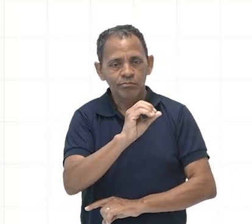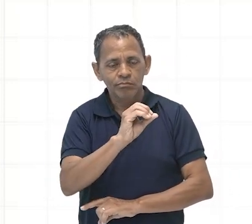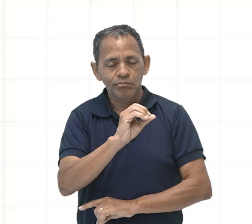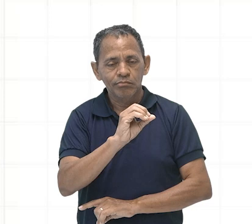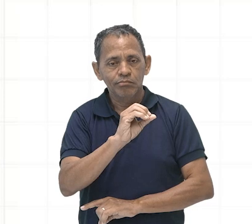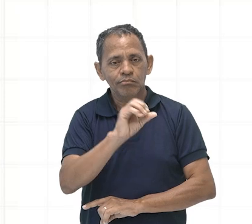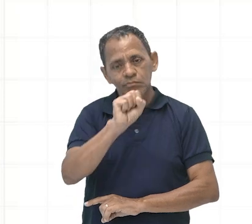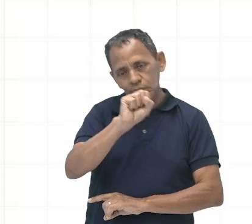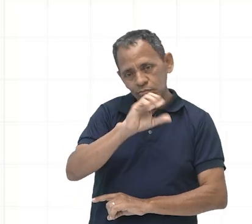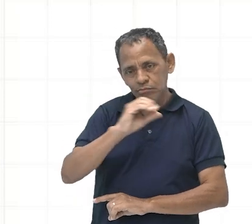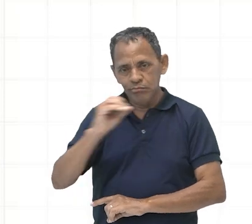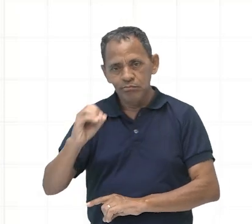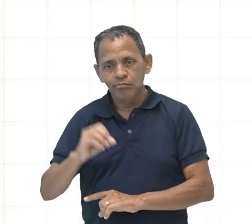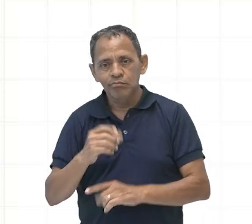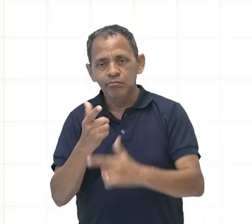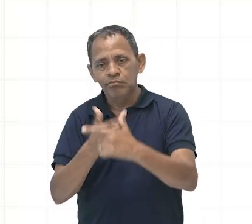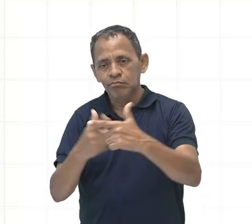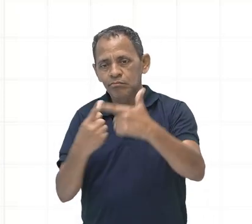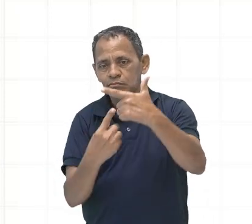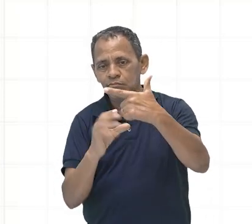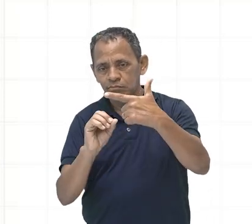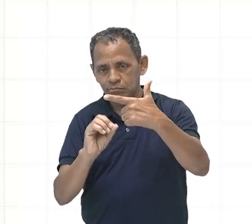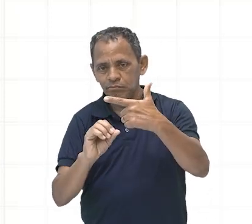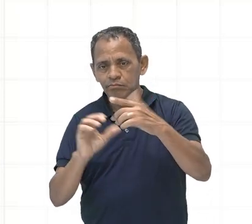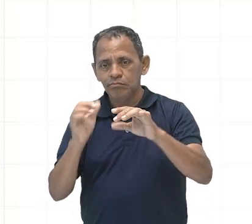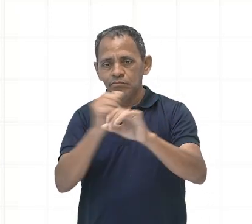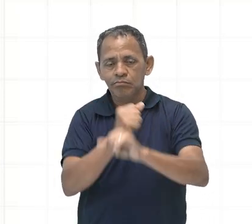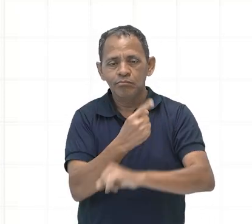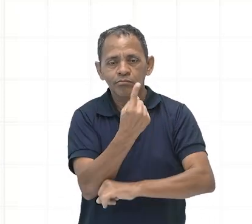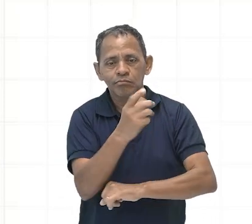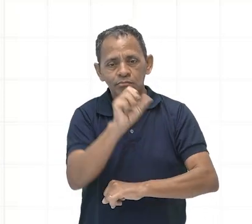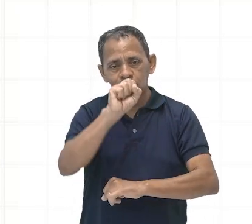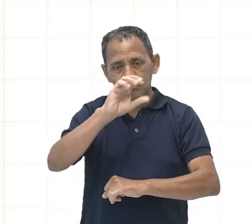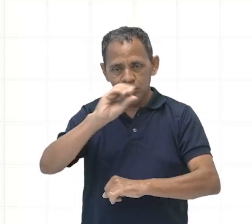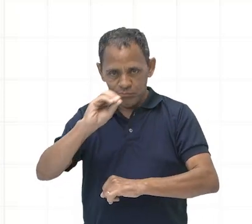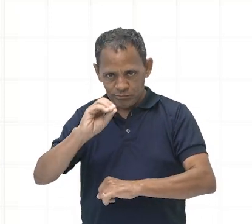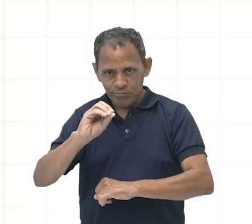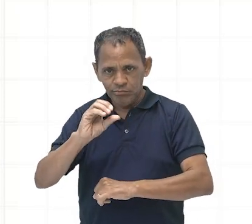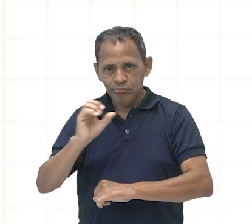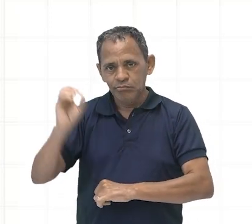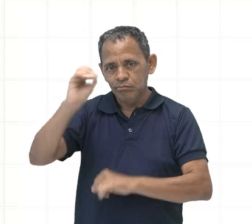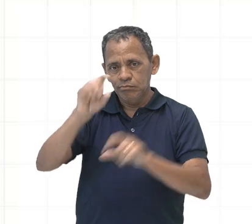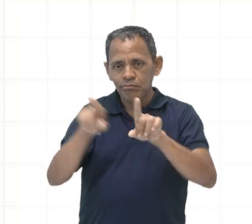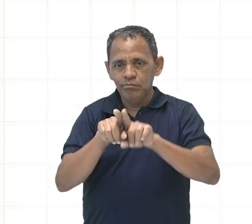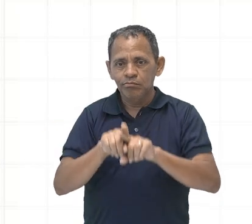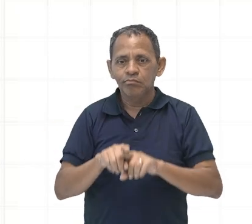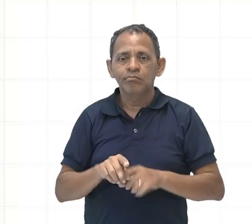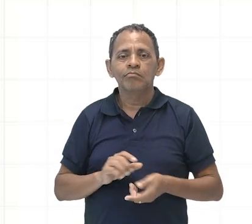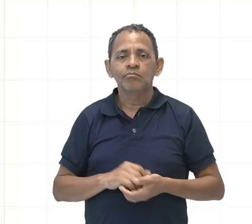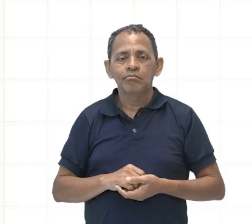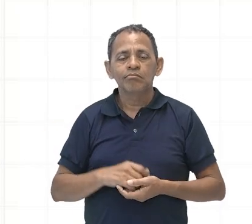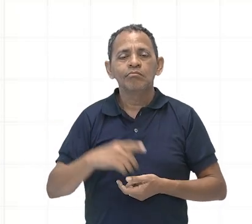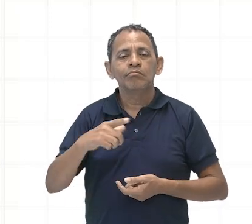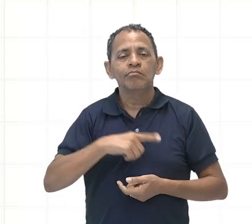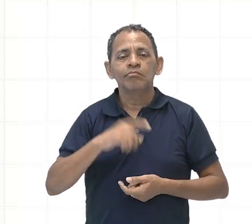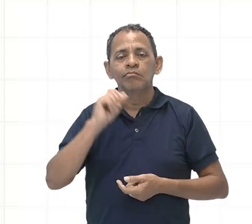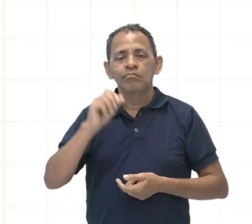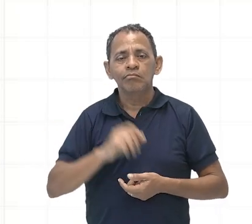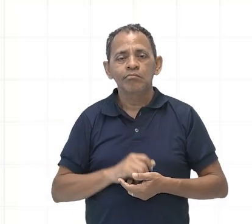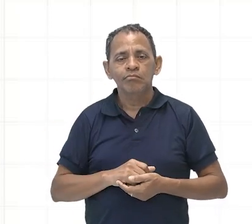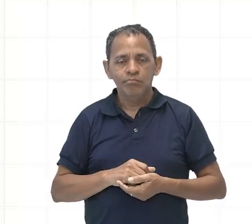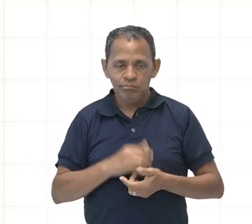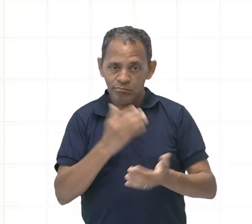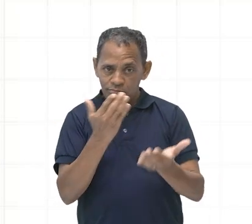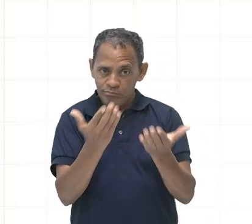1.800. Dividido por 10, nós vamos ter aqui 180 graus. Ou seja, eles vão equivaler